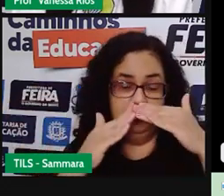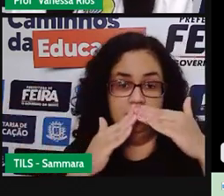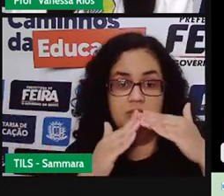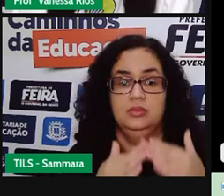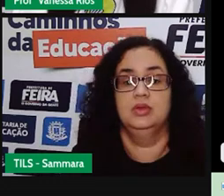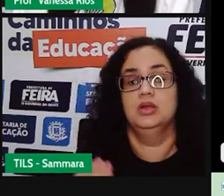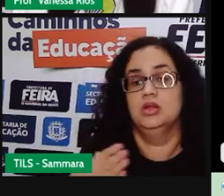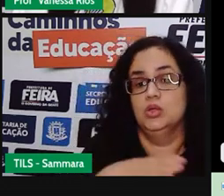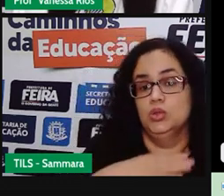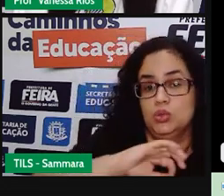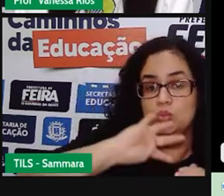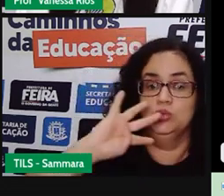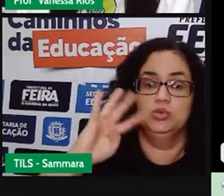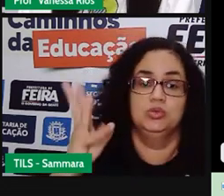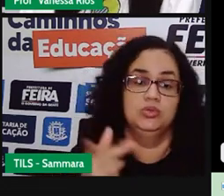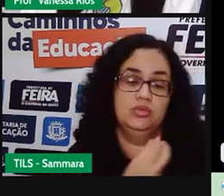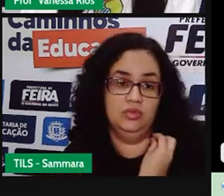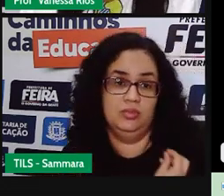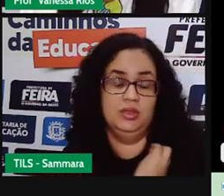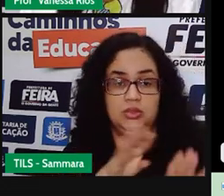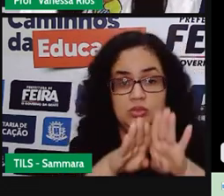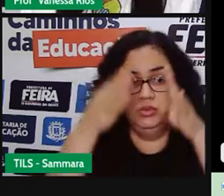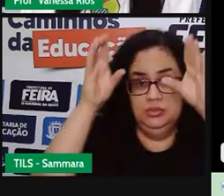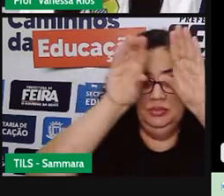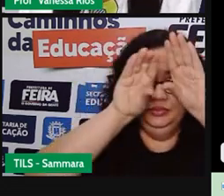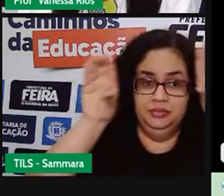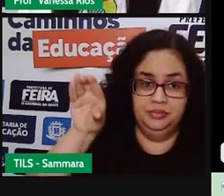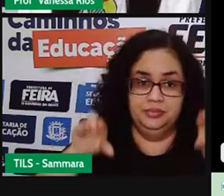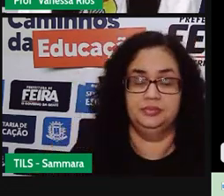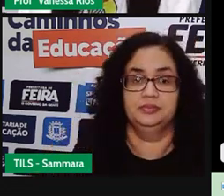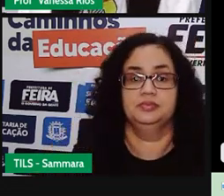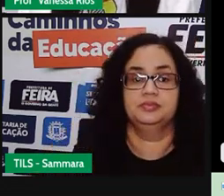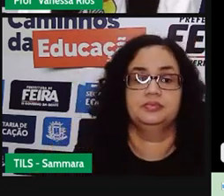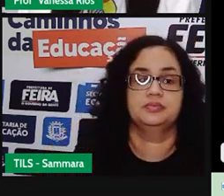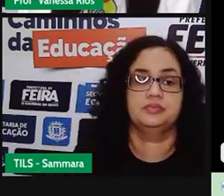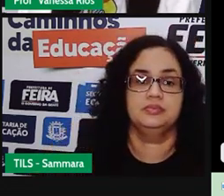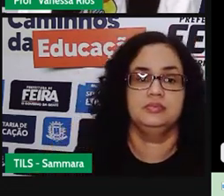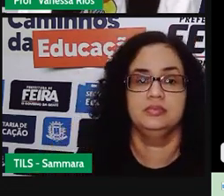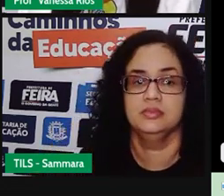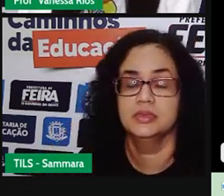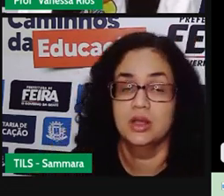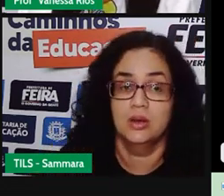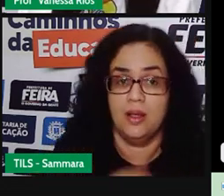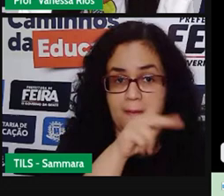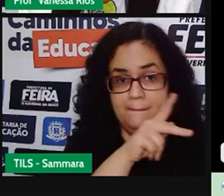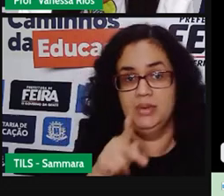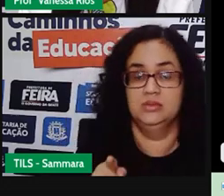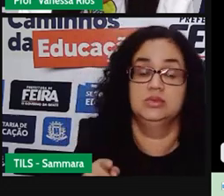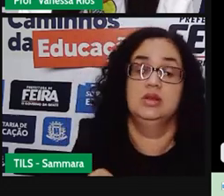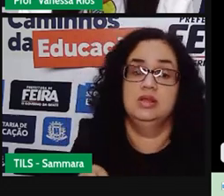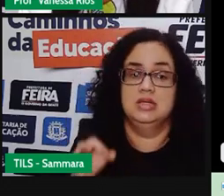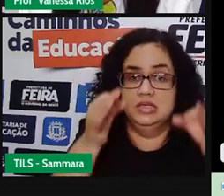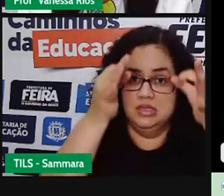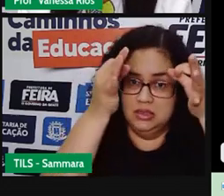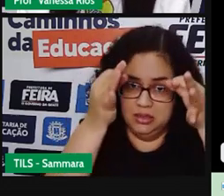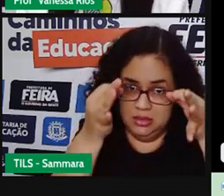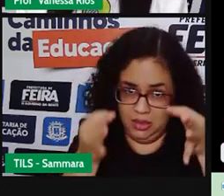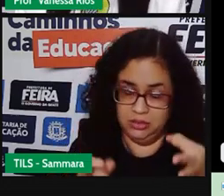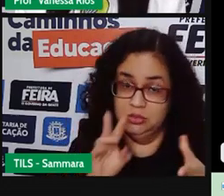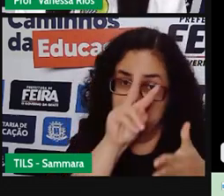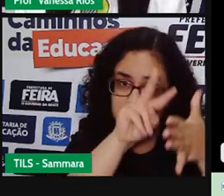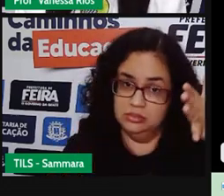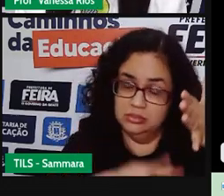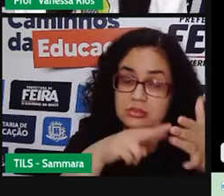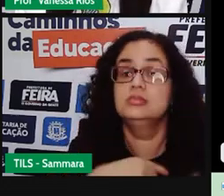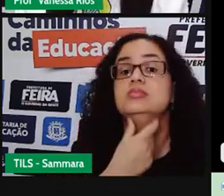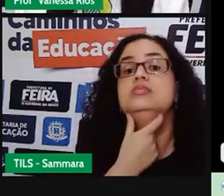Agora, prova a ler, tentando fazer toda a entonação que a leitura de um poema pede. Vamos lá? A porta, de Vinícius